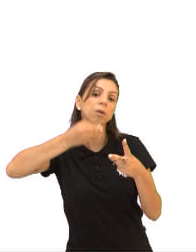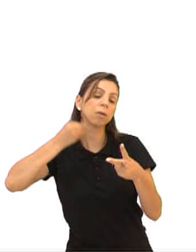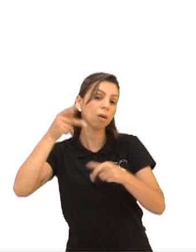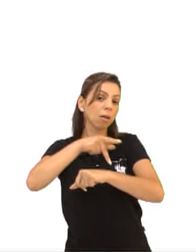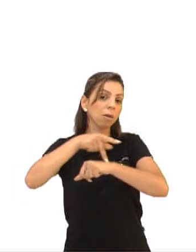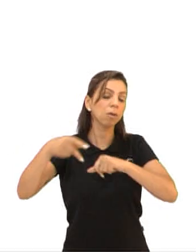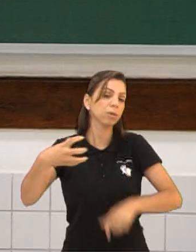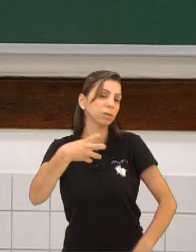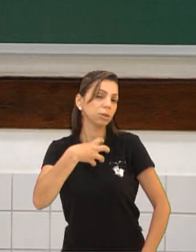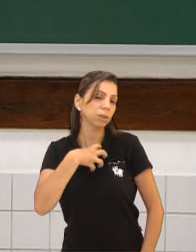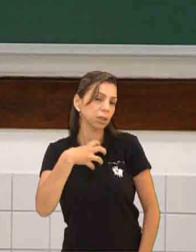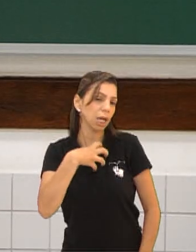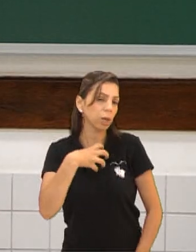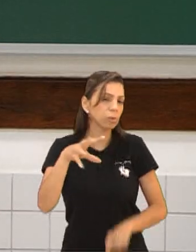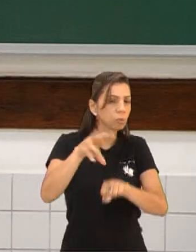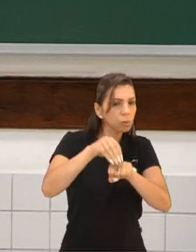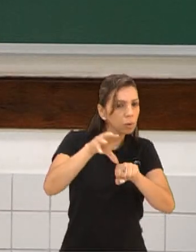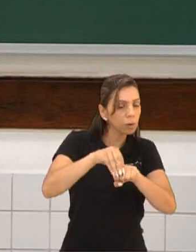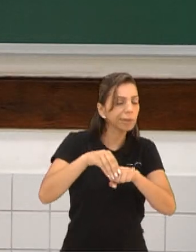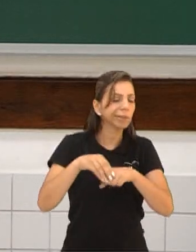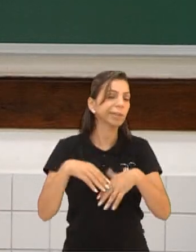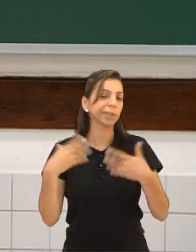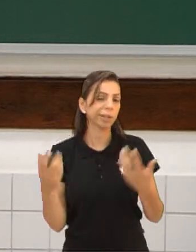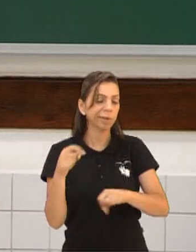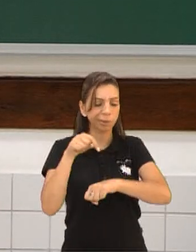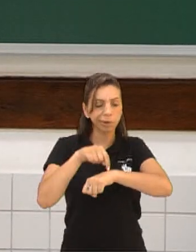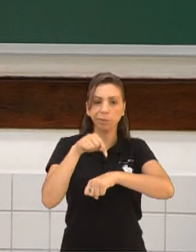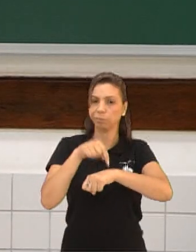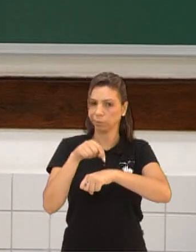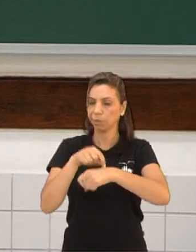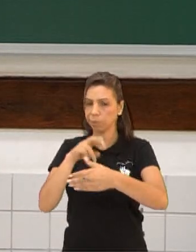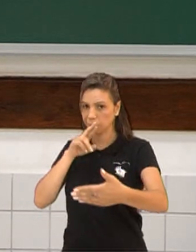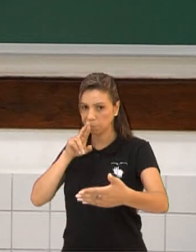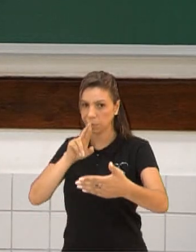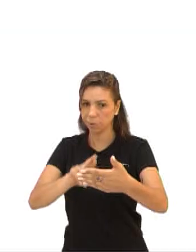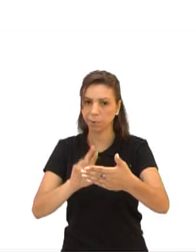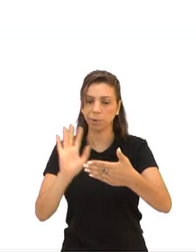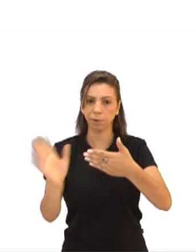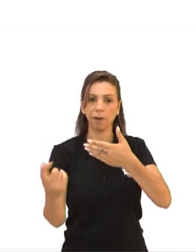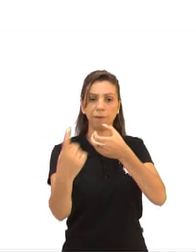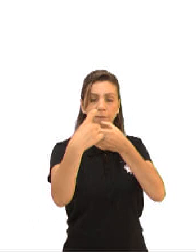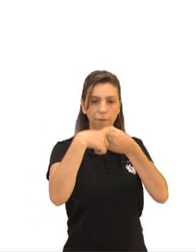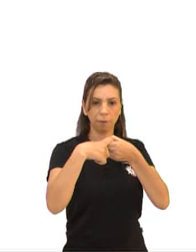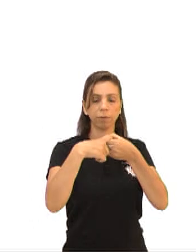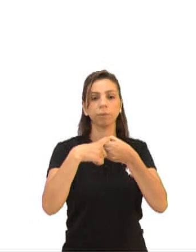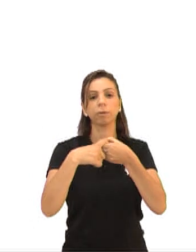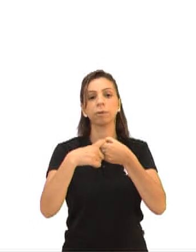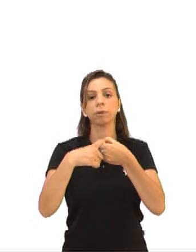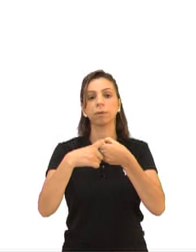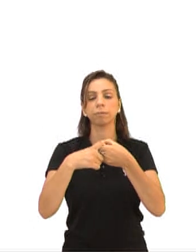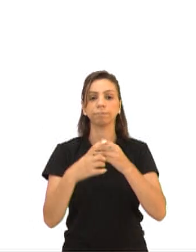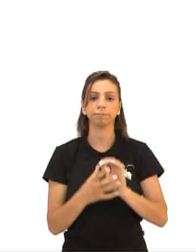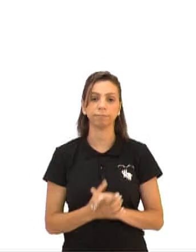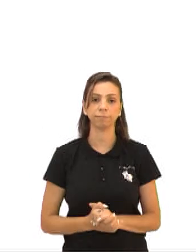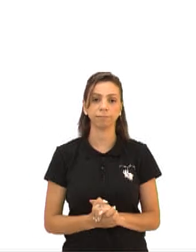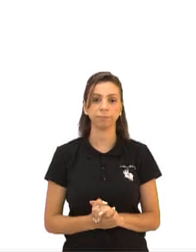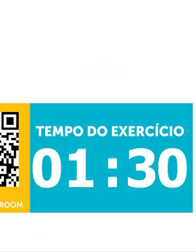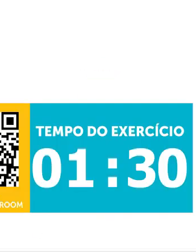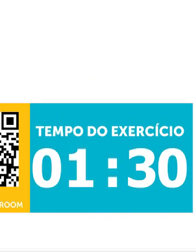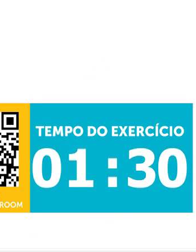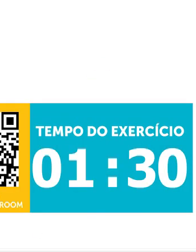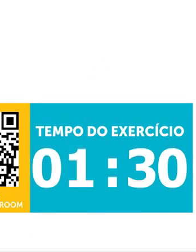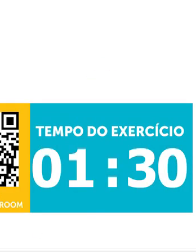de conhecimento. Então você tem aí alguns segundinhos, alguns minutos para responder essa questão. Beleza? Daqui a pouco eu volto e trago a resposta correta.